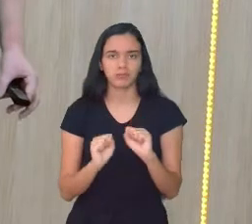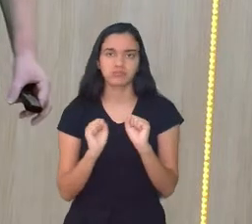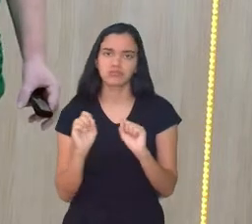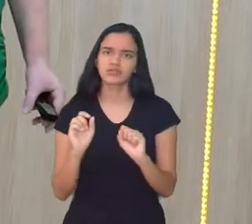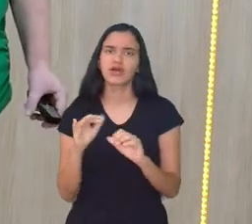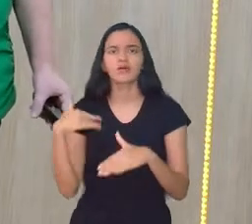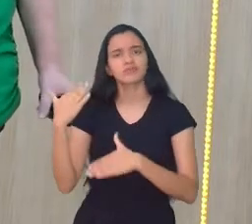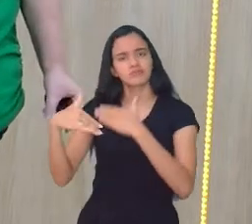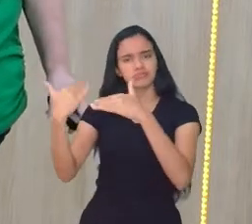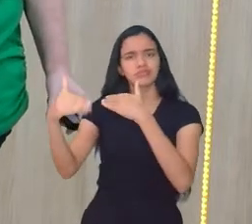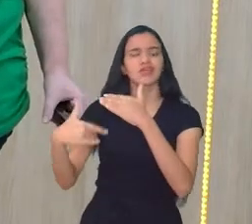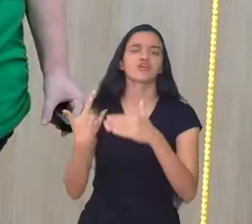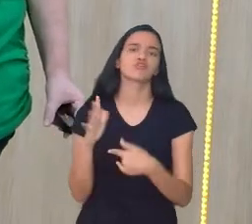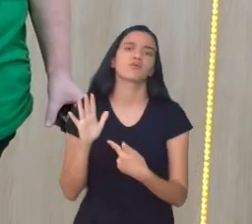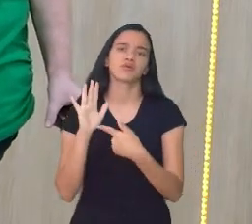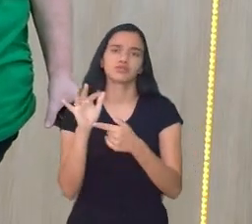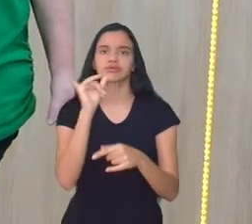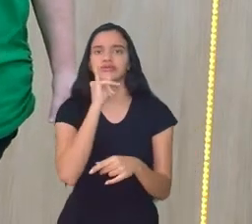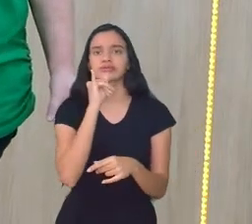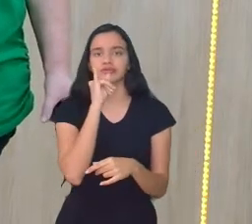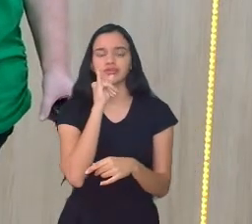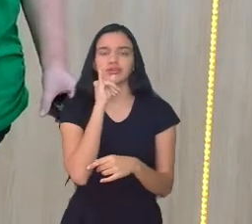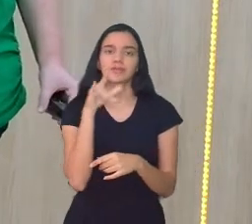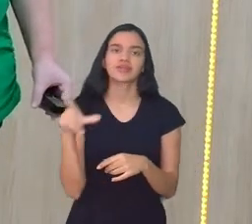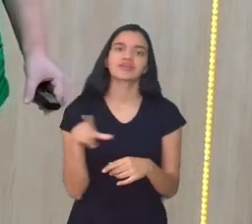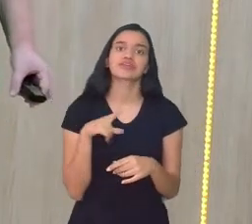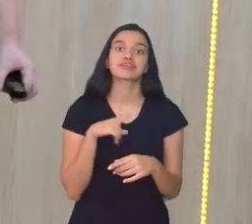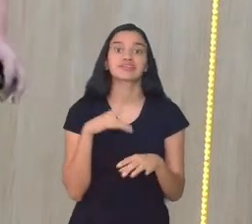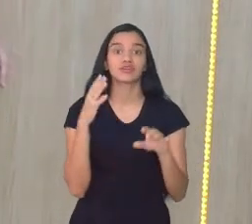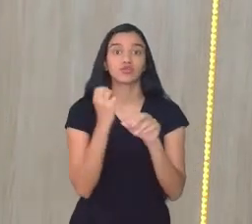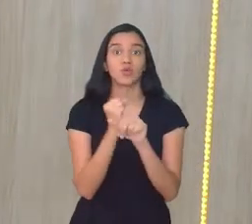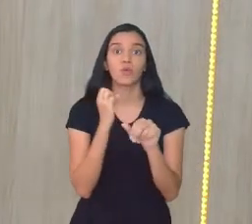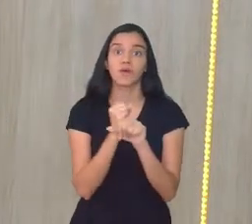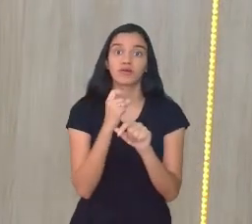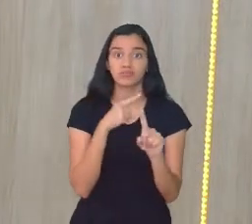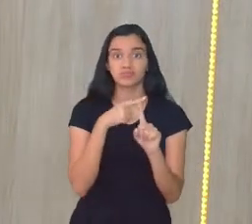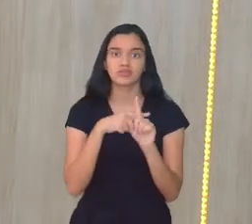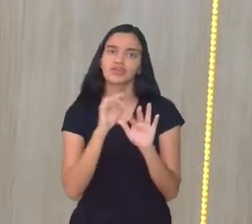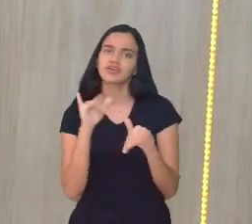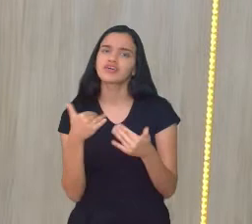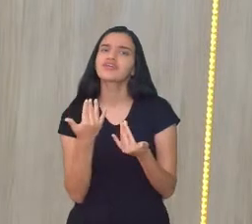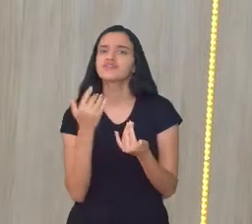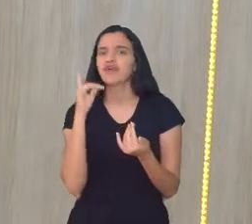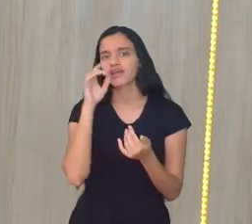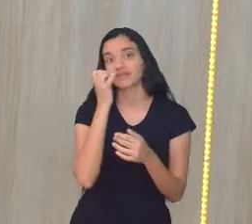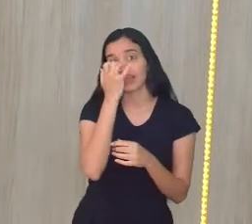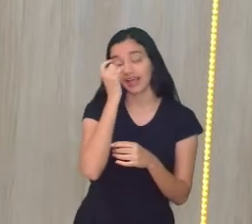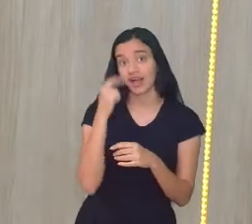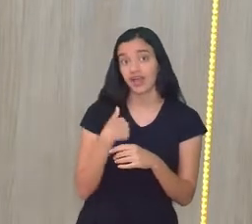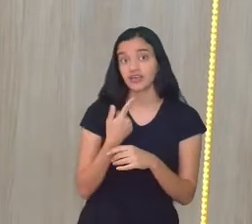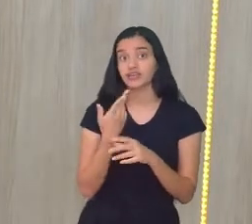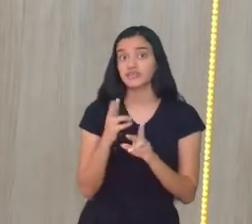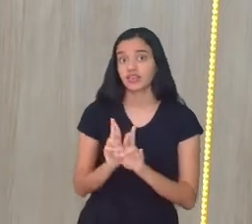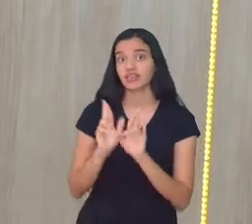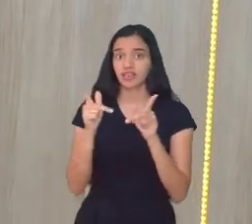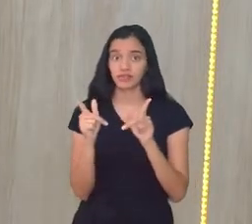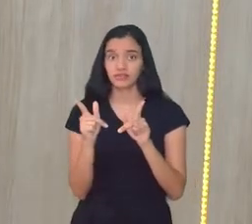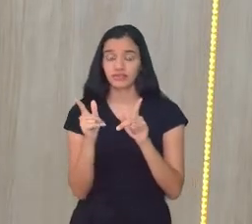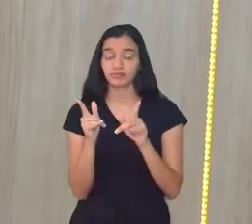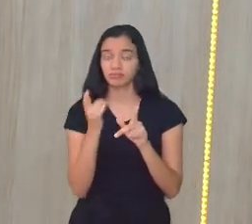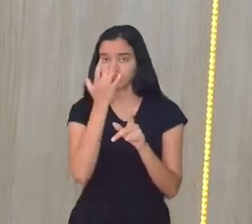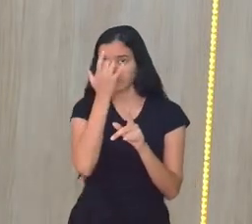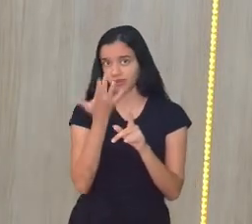Mais para frente, eu vou mostrar um exemplo que tem uma soma. E aí, já fica um pouquinho diferente, mas sem problema.